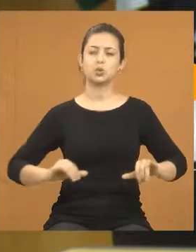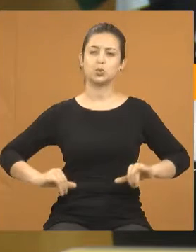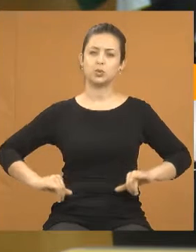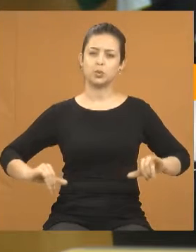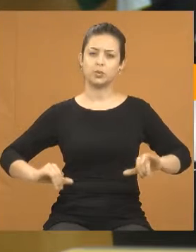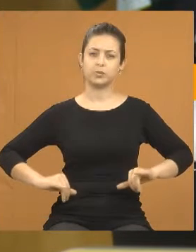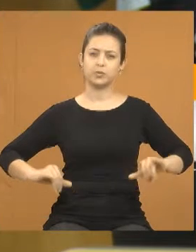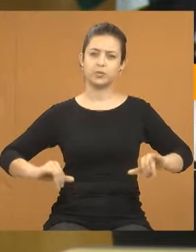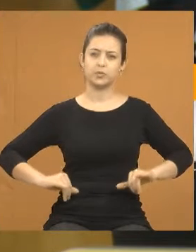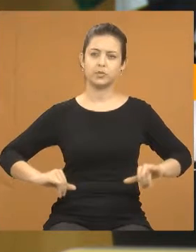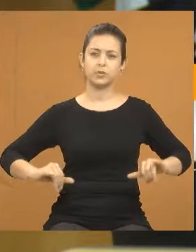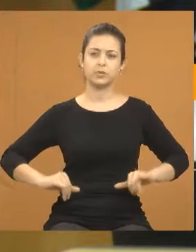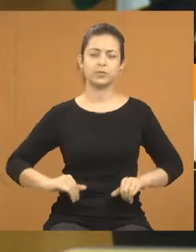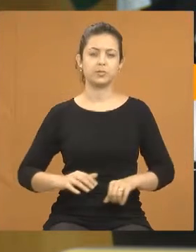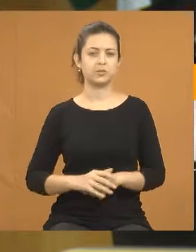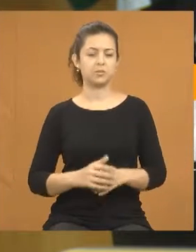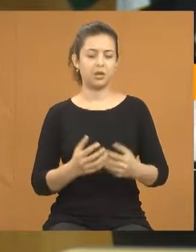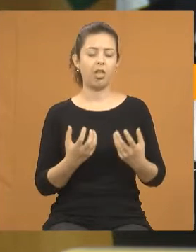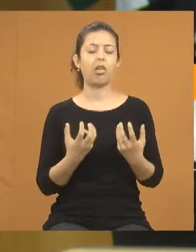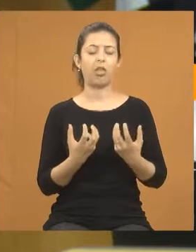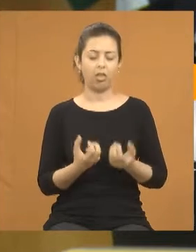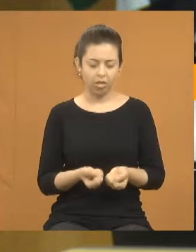sofrendo, submissa,